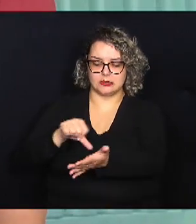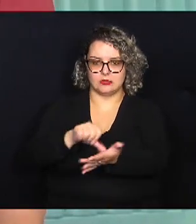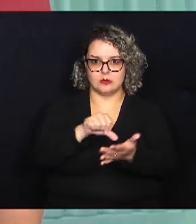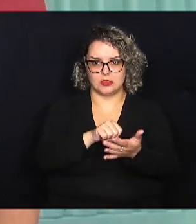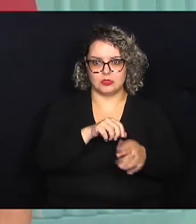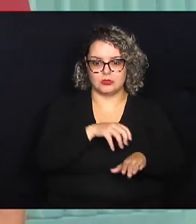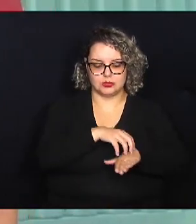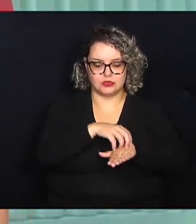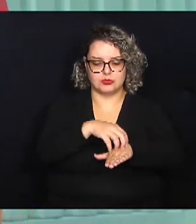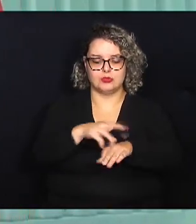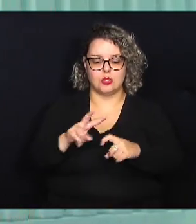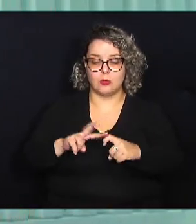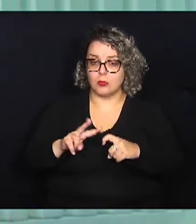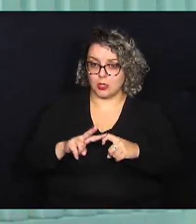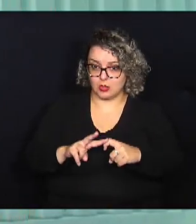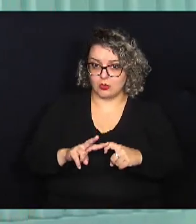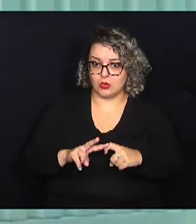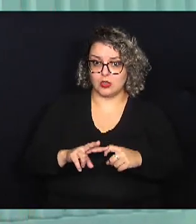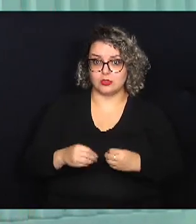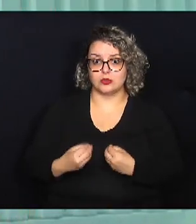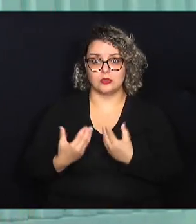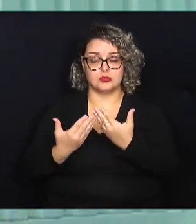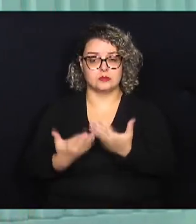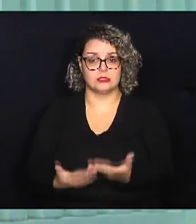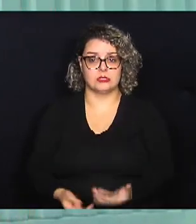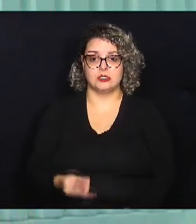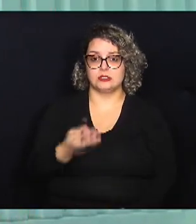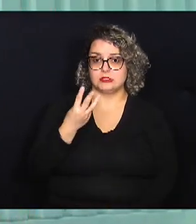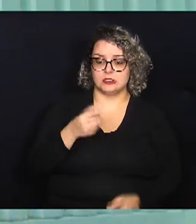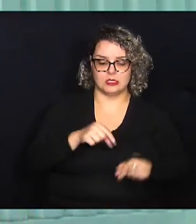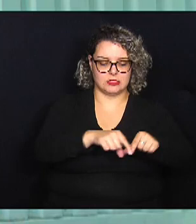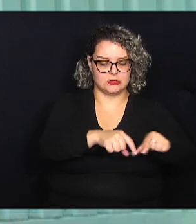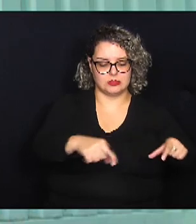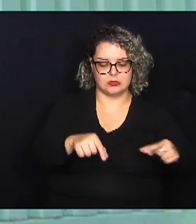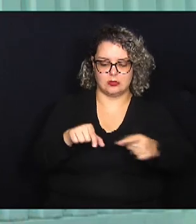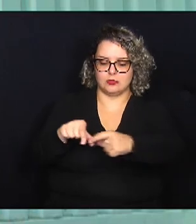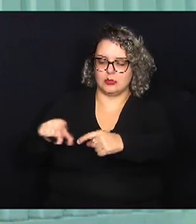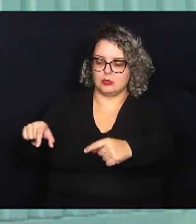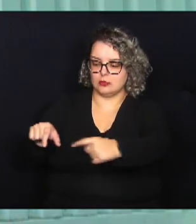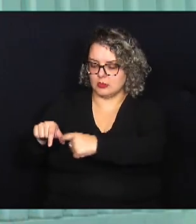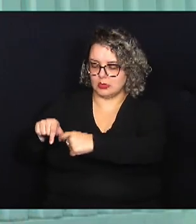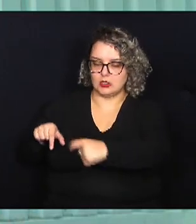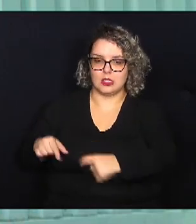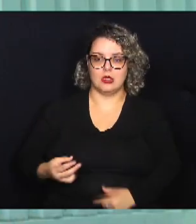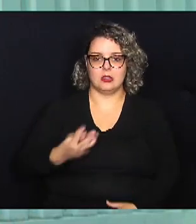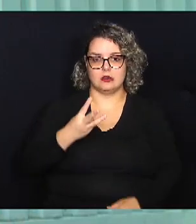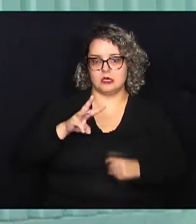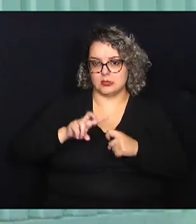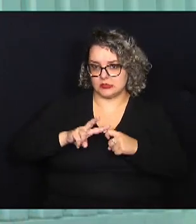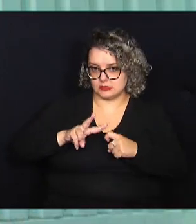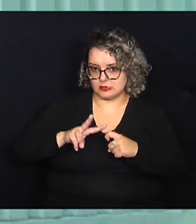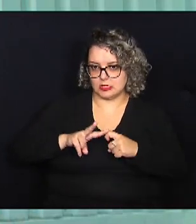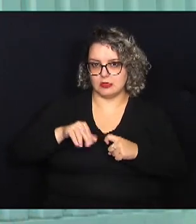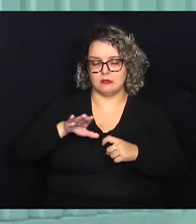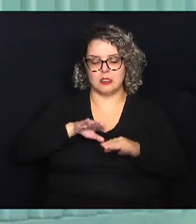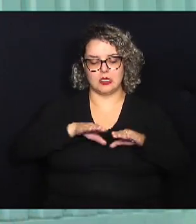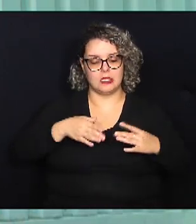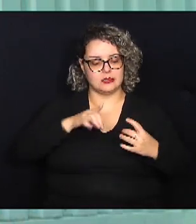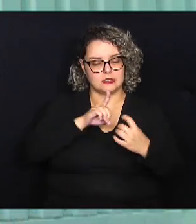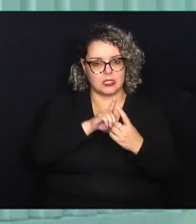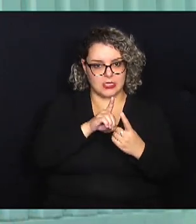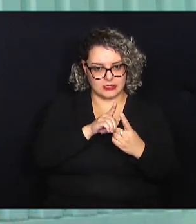consultório móvel, a gente oferece 3 consultórios com 3 médicos veterinários, mais atendente na